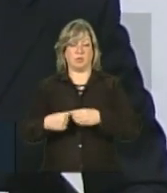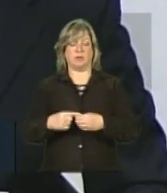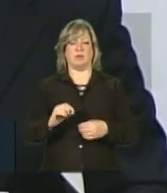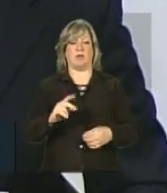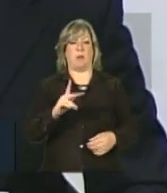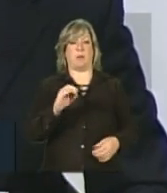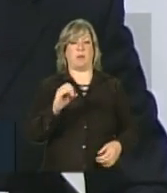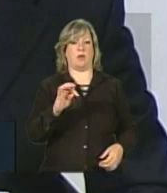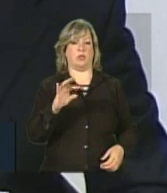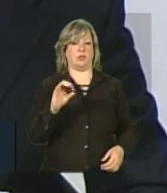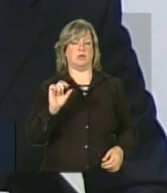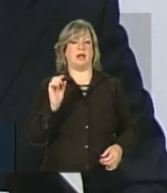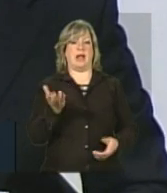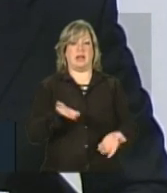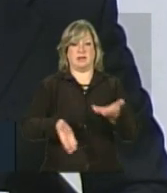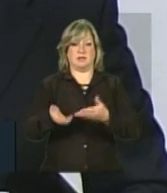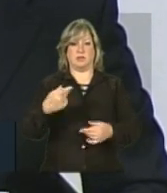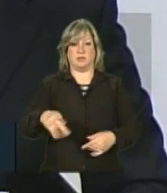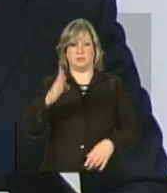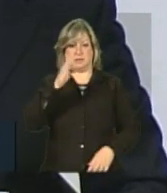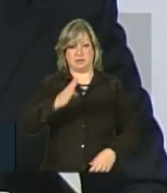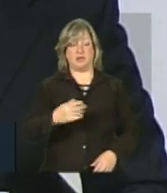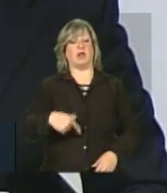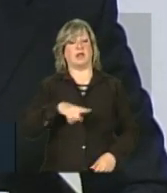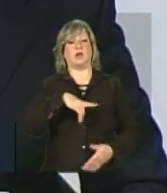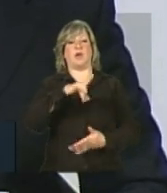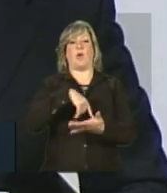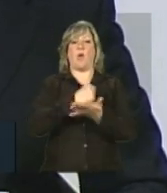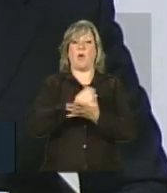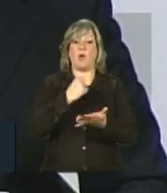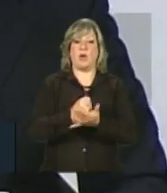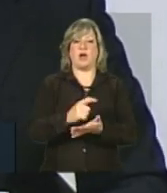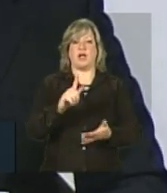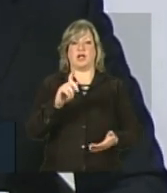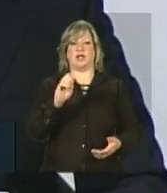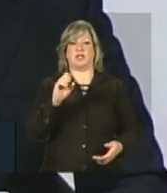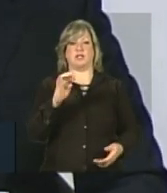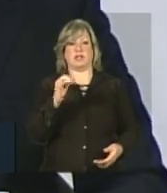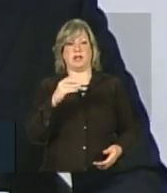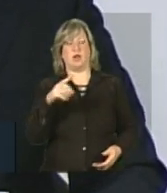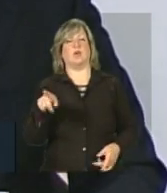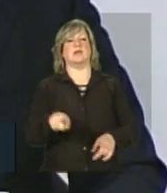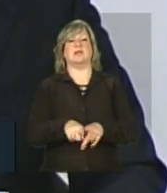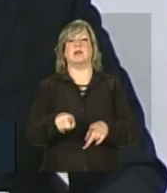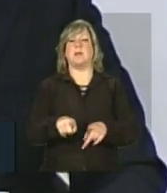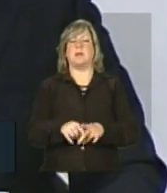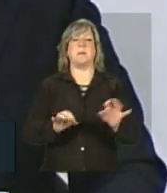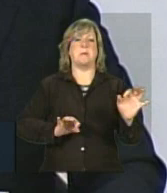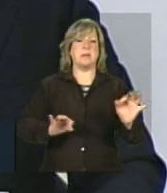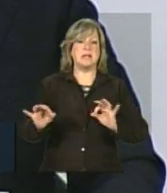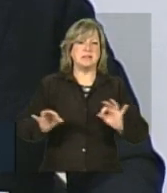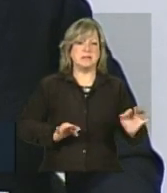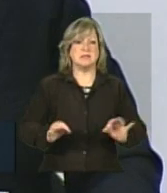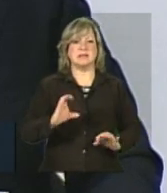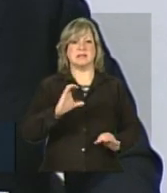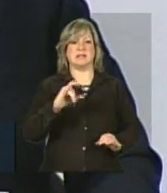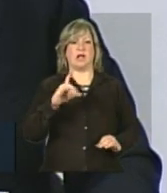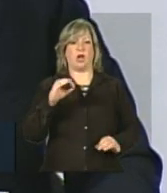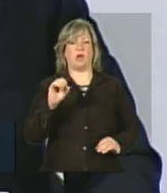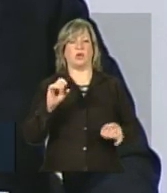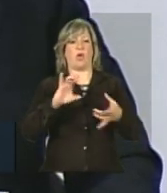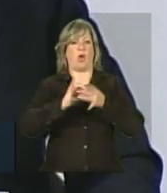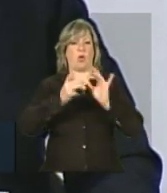temos os contratos de gestão, os planejamentos para os ciclos olímpicos, tudo isso apontados pela